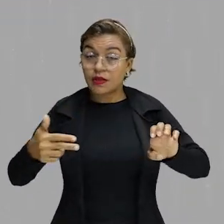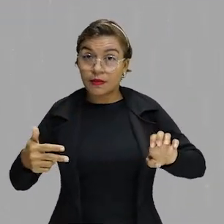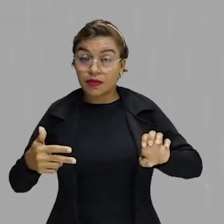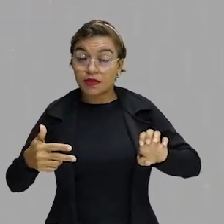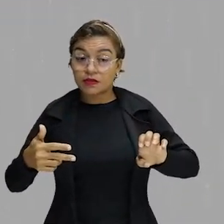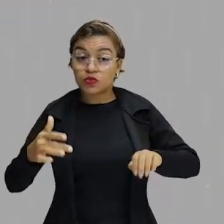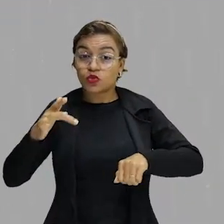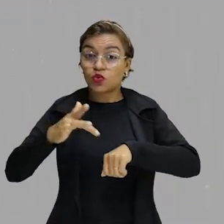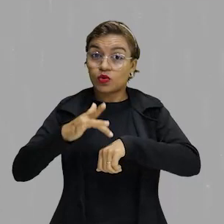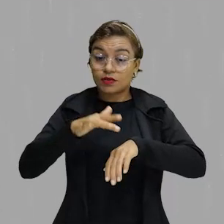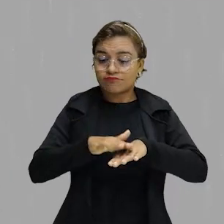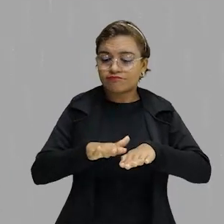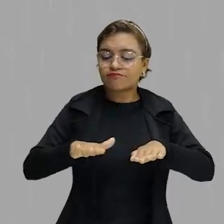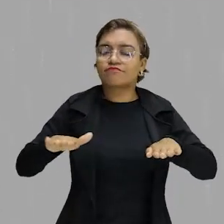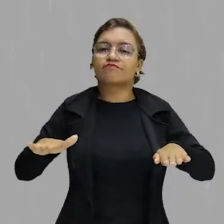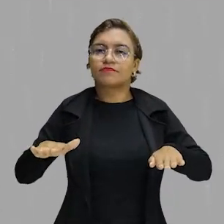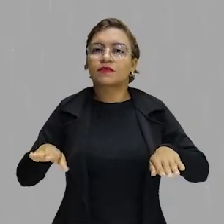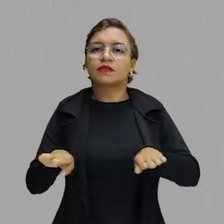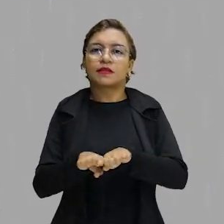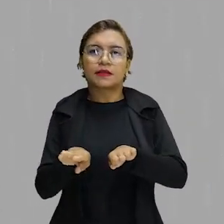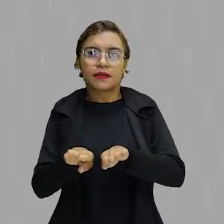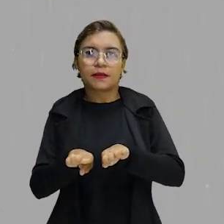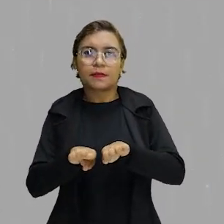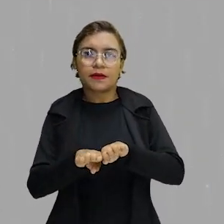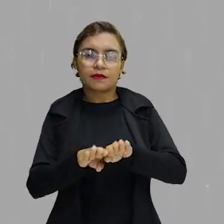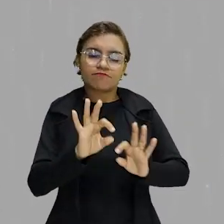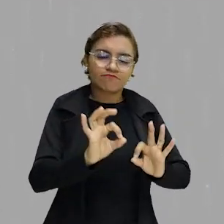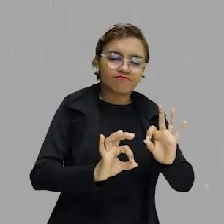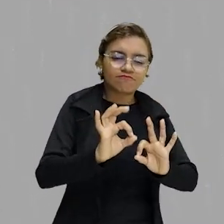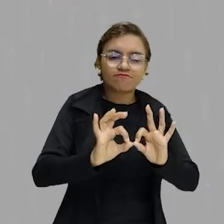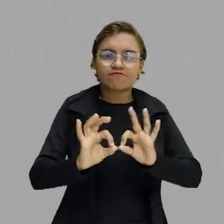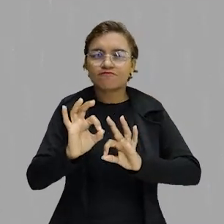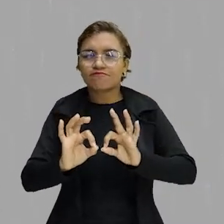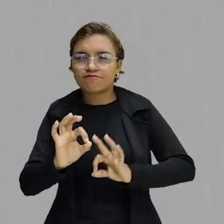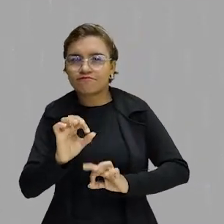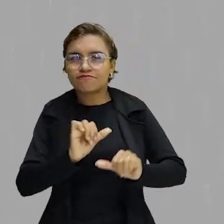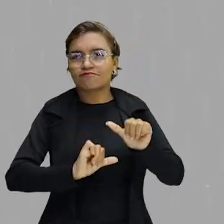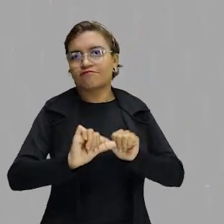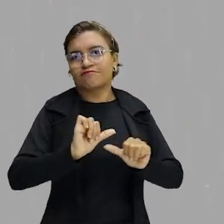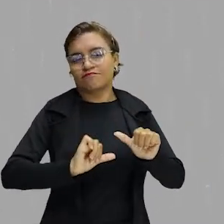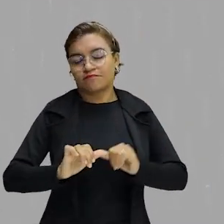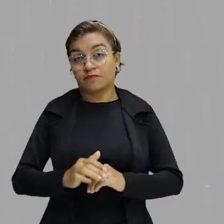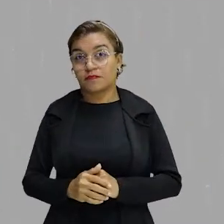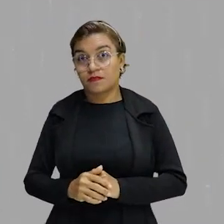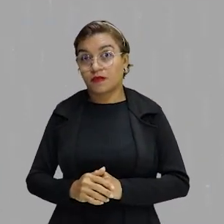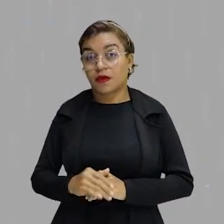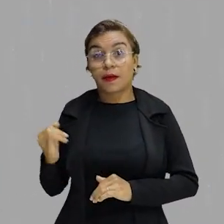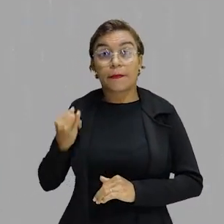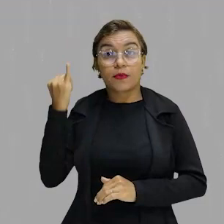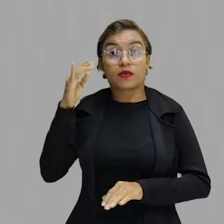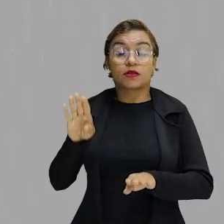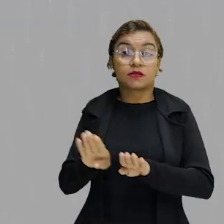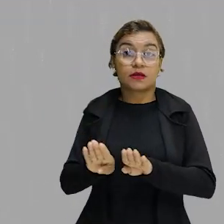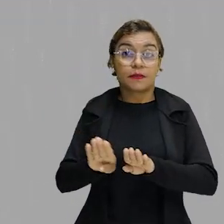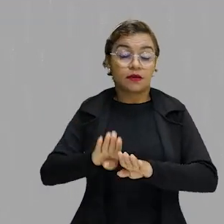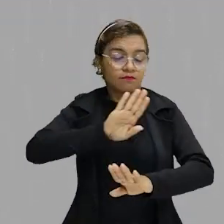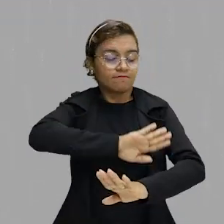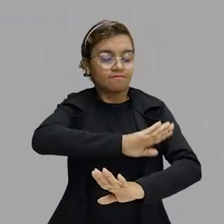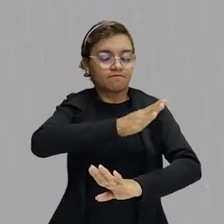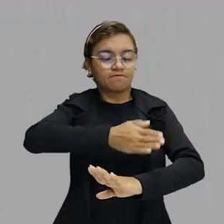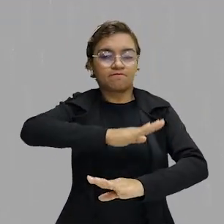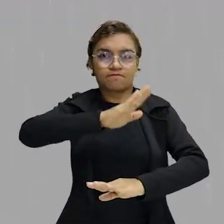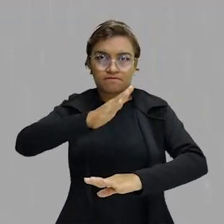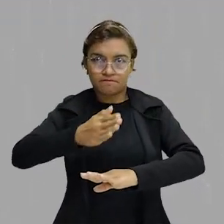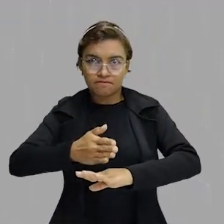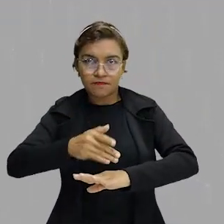contato com a superfície vão também fazer essa modelação. E uma questão importante, galera, tá? Quando este relevo, quando essas rochas, elas